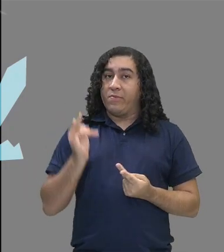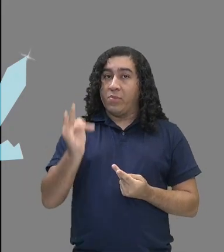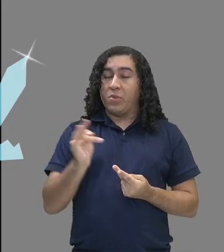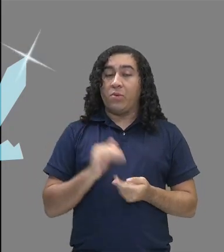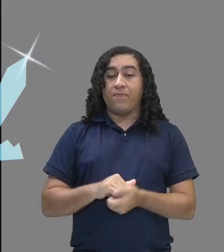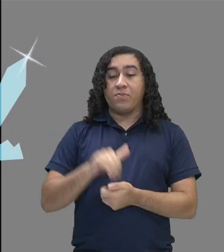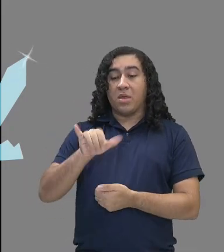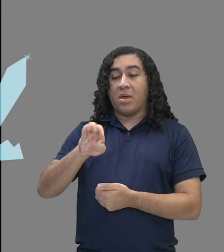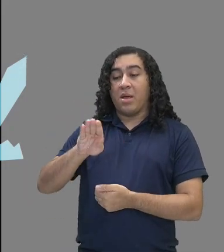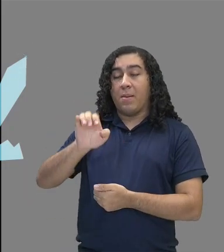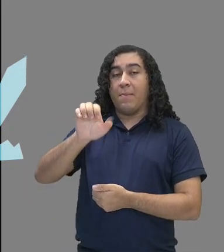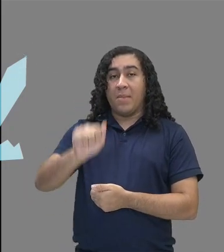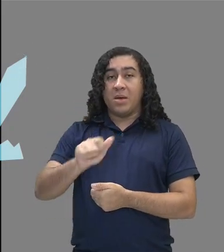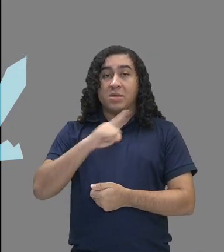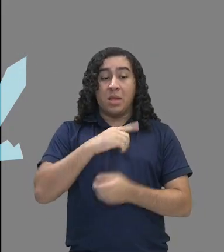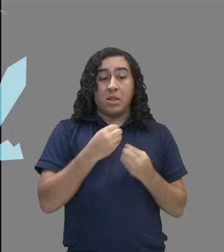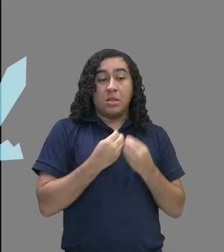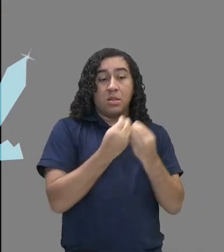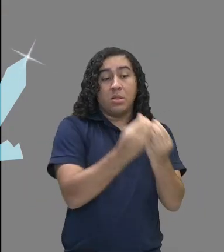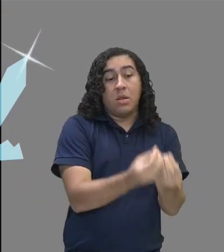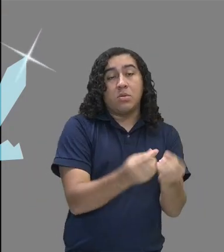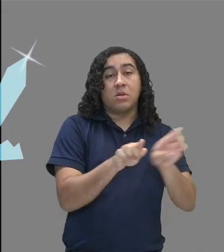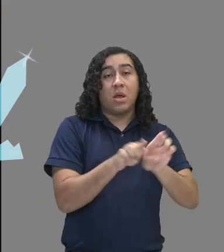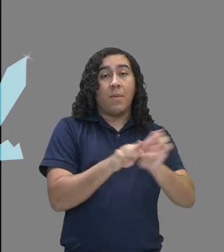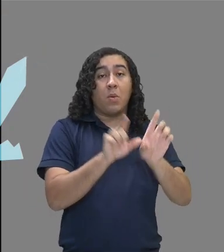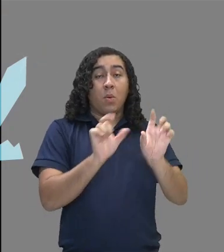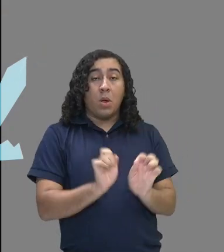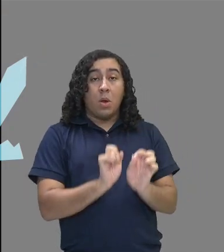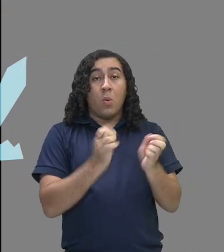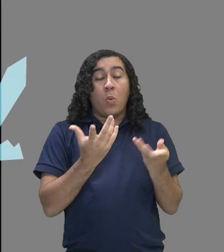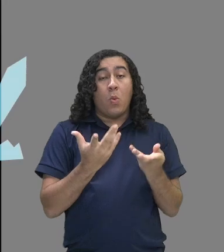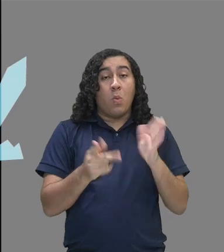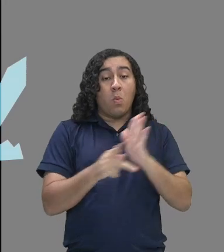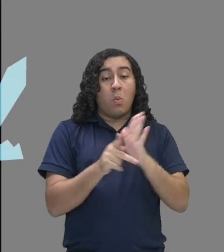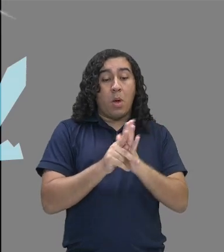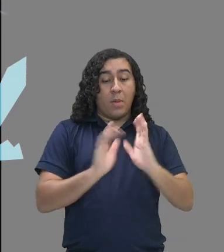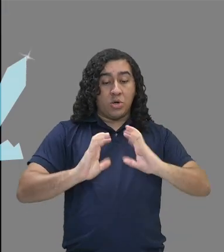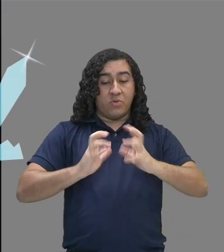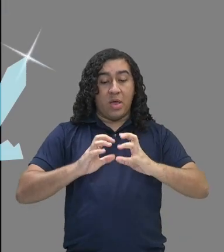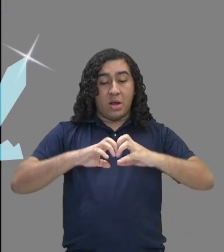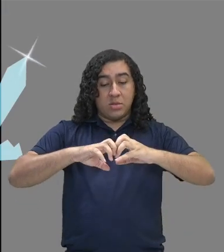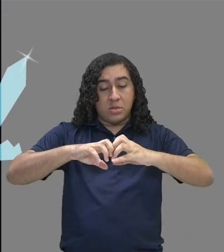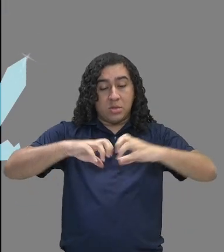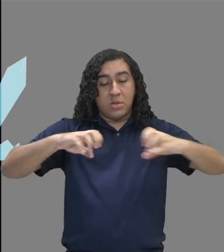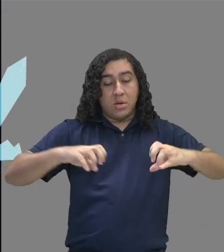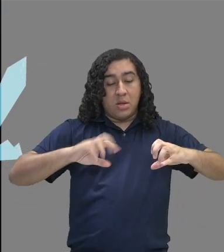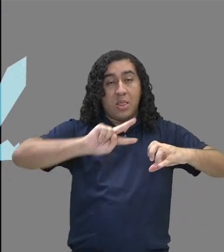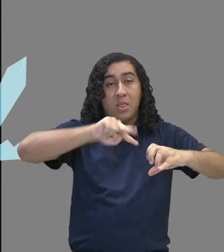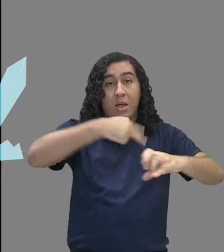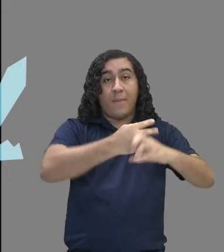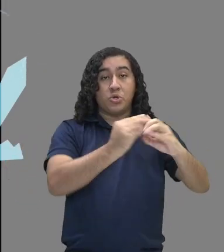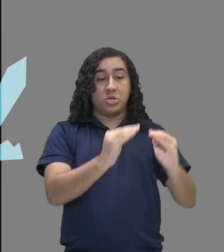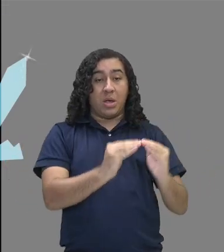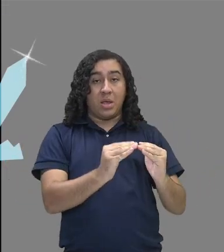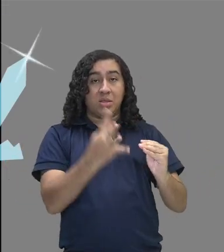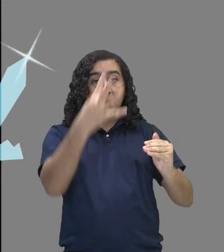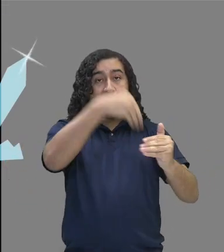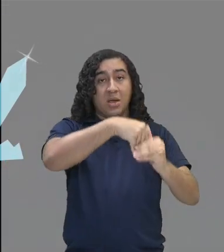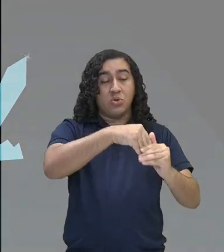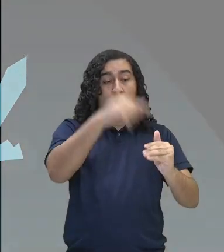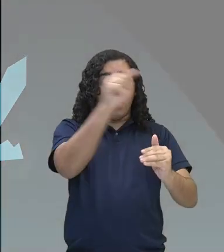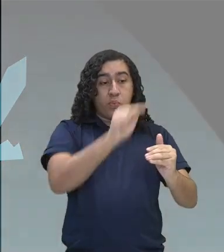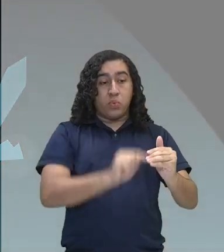para cada um dos trovões imortais um compartimento da esfera, que se tornaram casas, e só neles havia